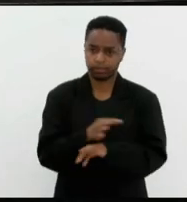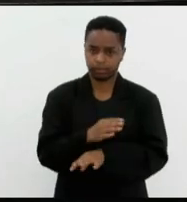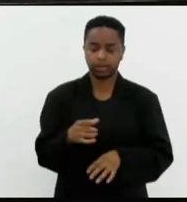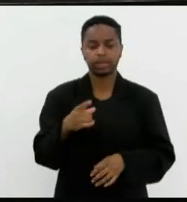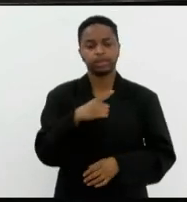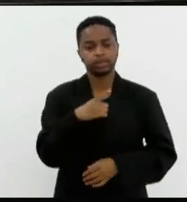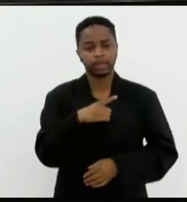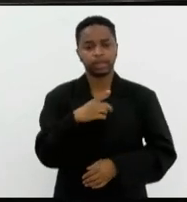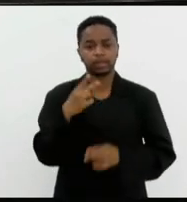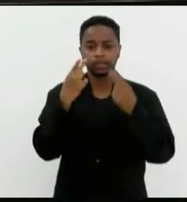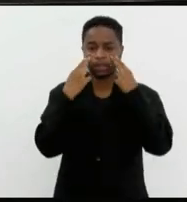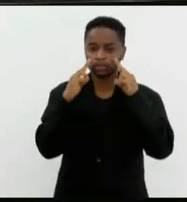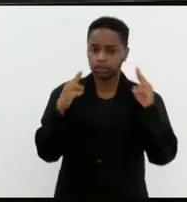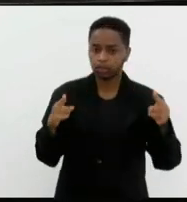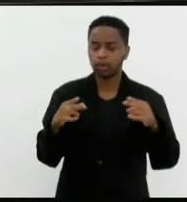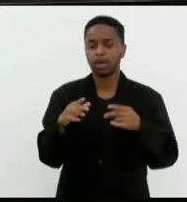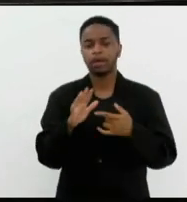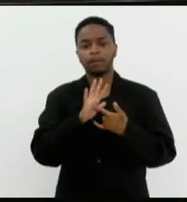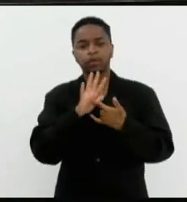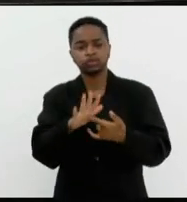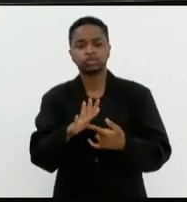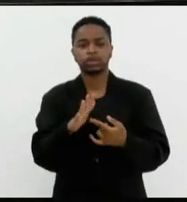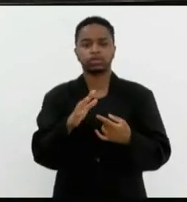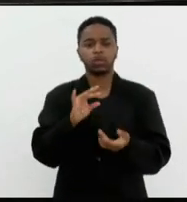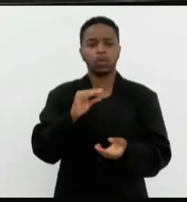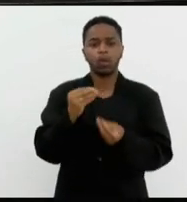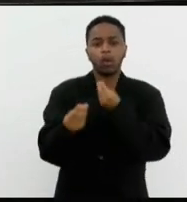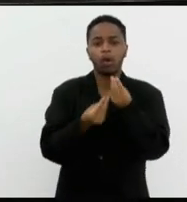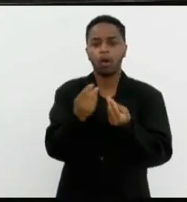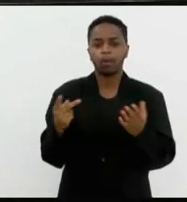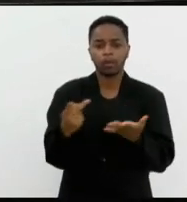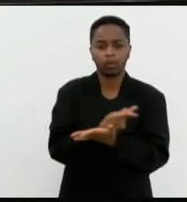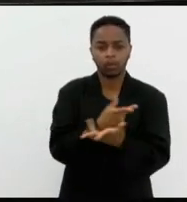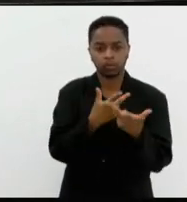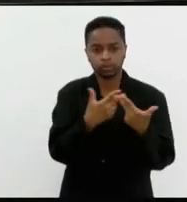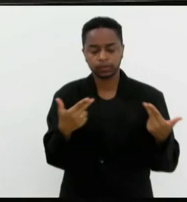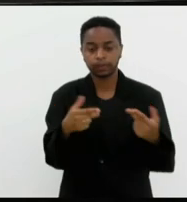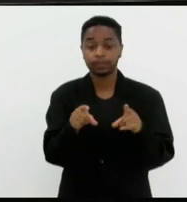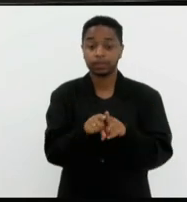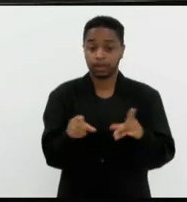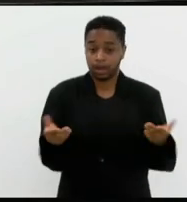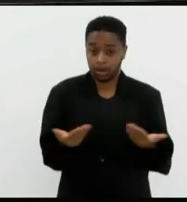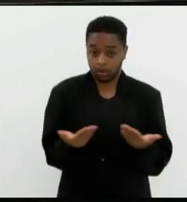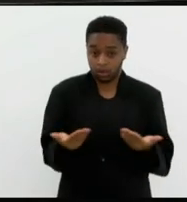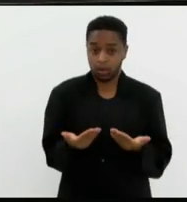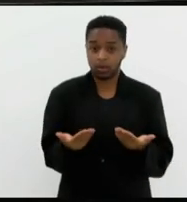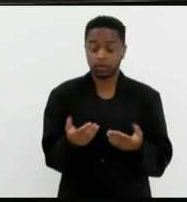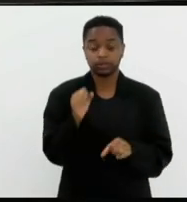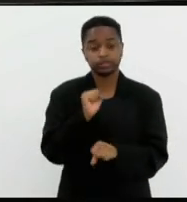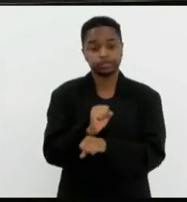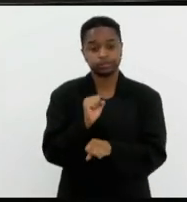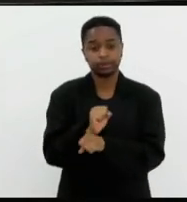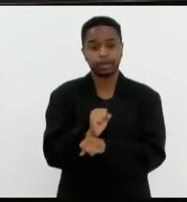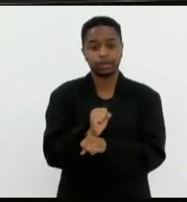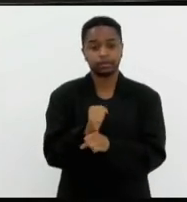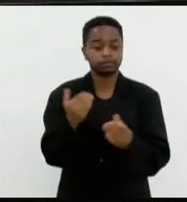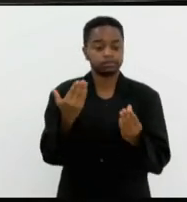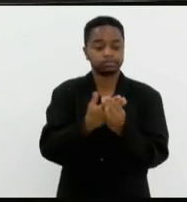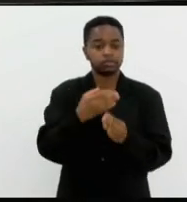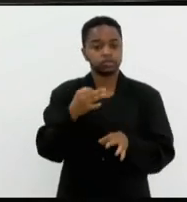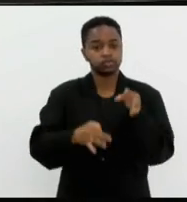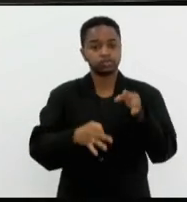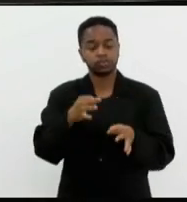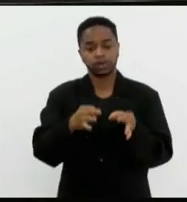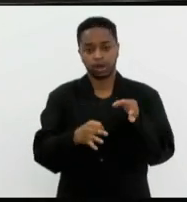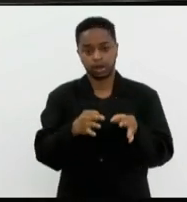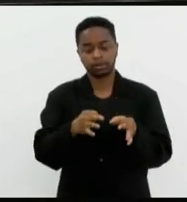Oitiva de testemunhas, reconstrução de fatos, e atualmente aguarda a sentença que irá,